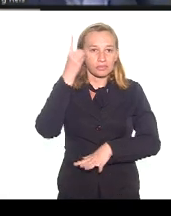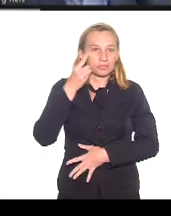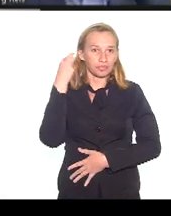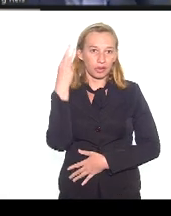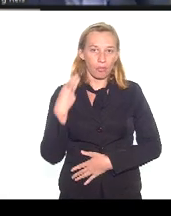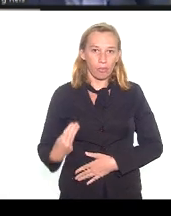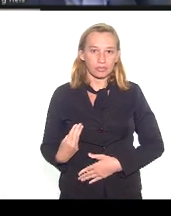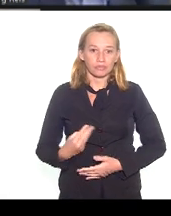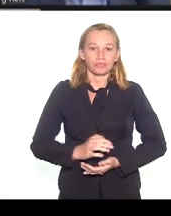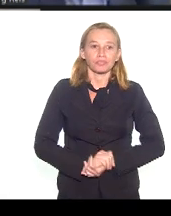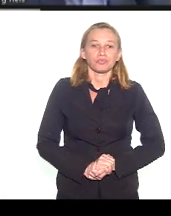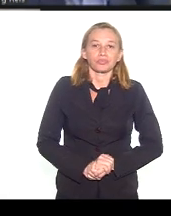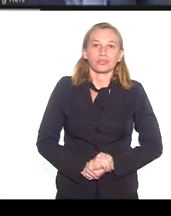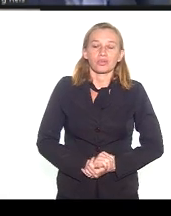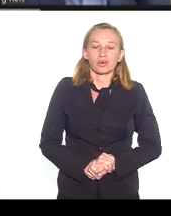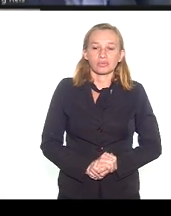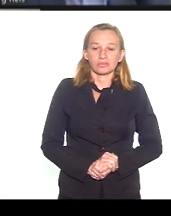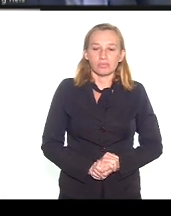Francisco.